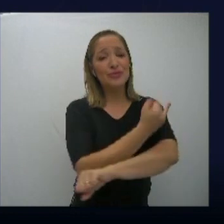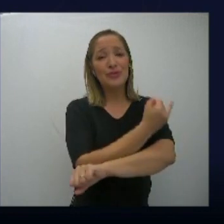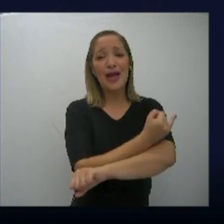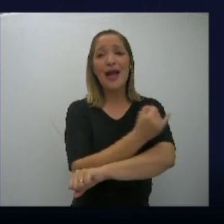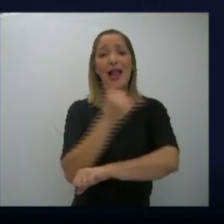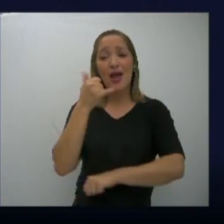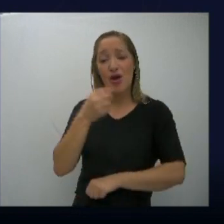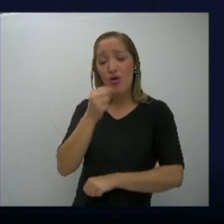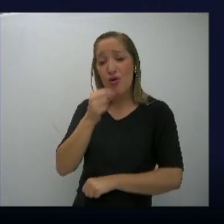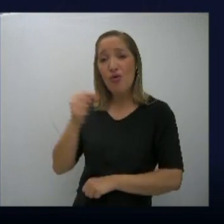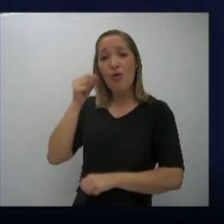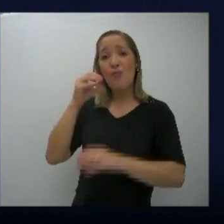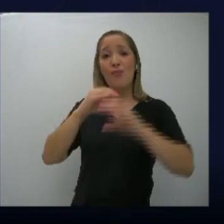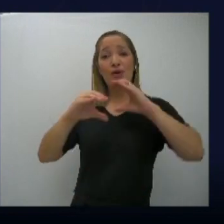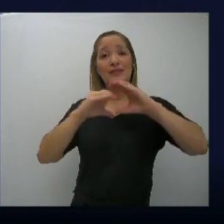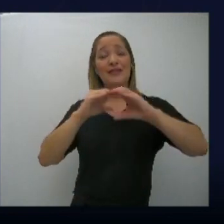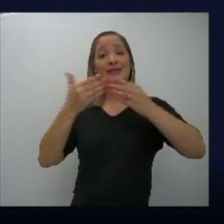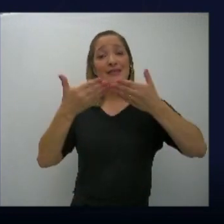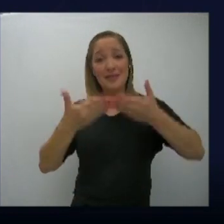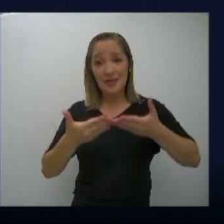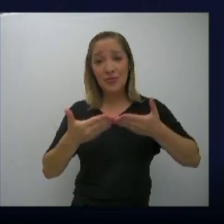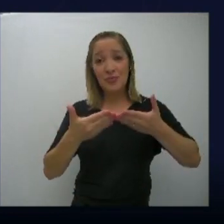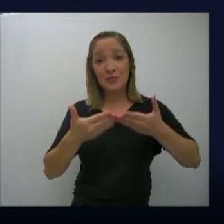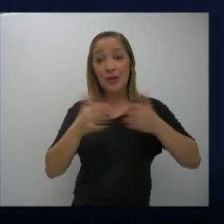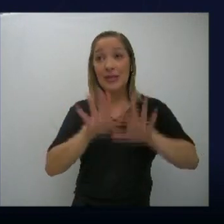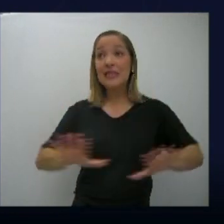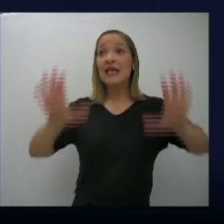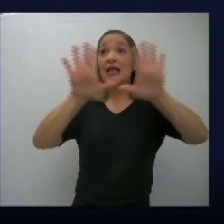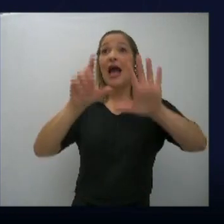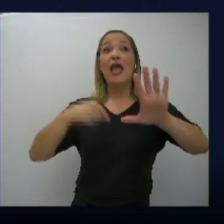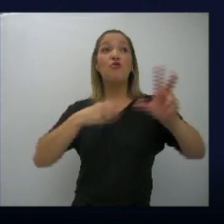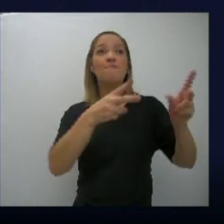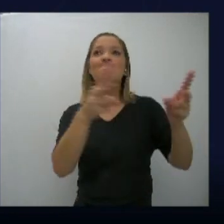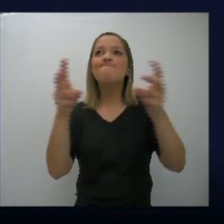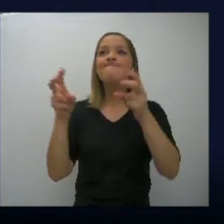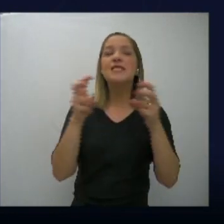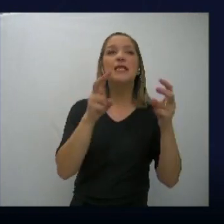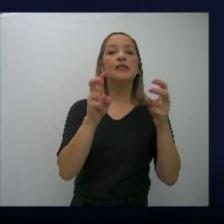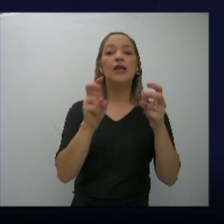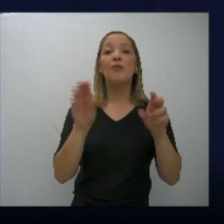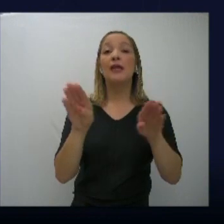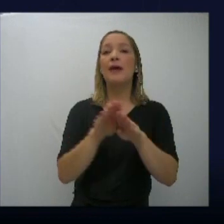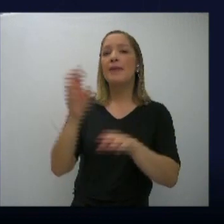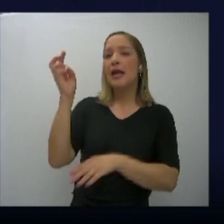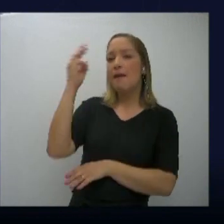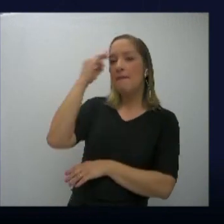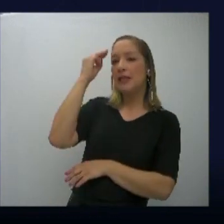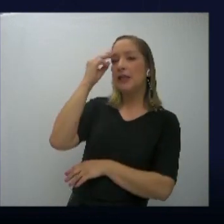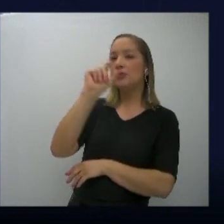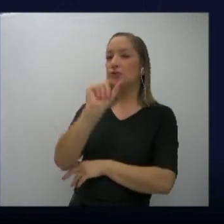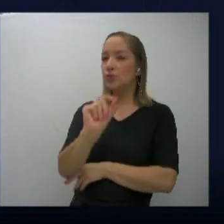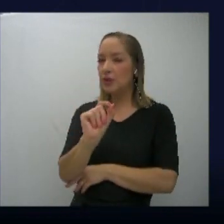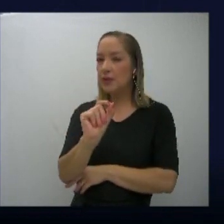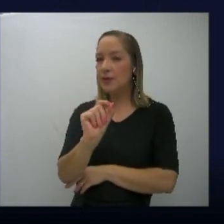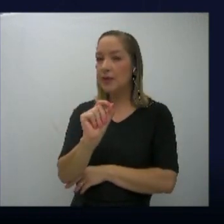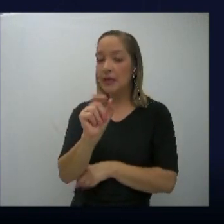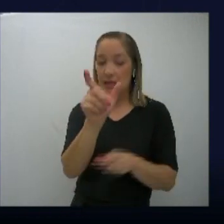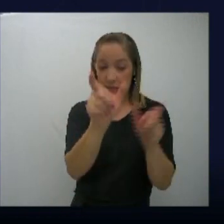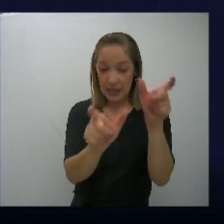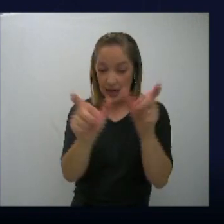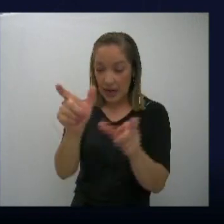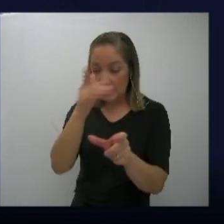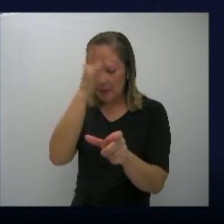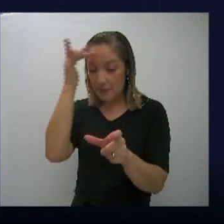e tudo então esse funcionário que eu vejo e obviamente que o seu a mentalidade das